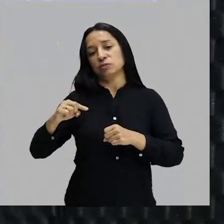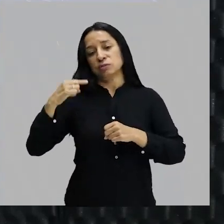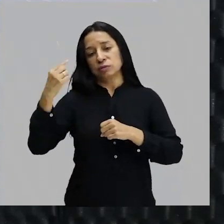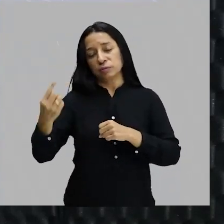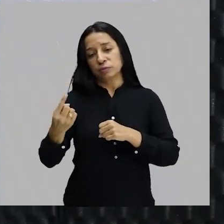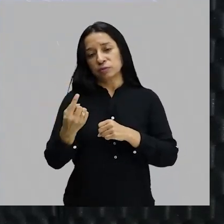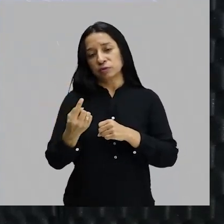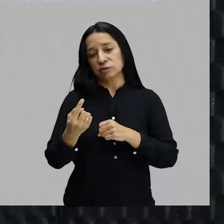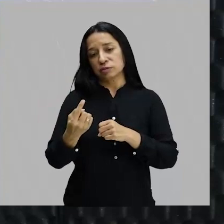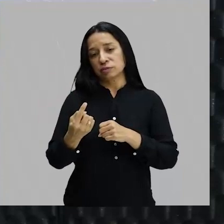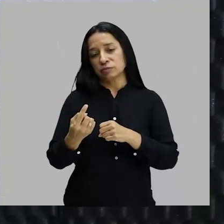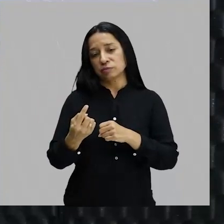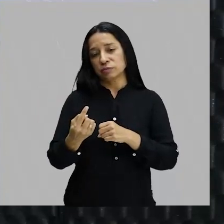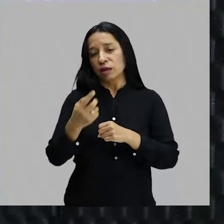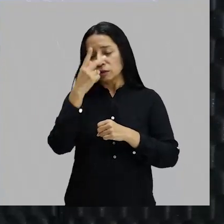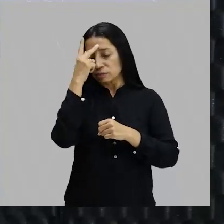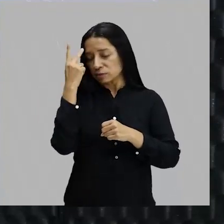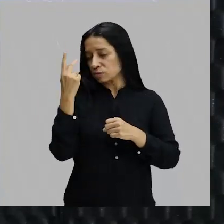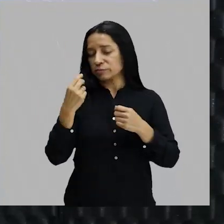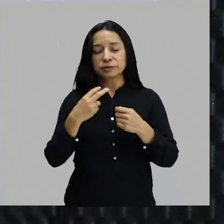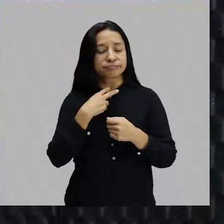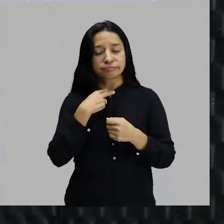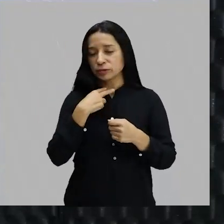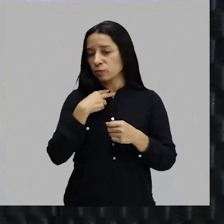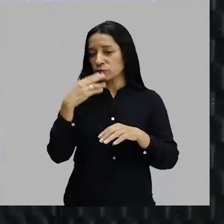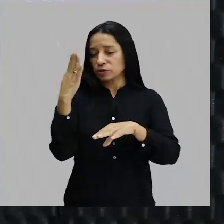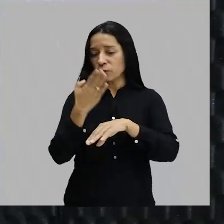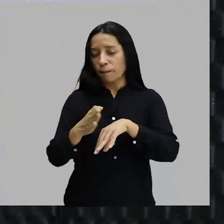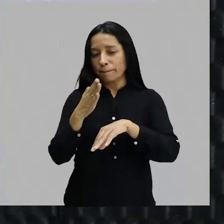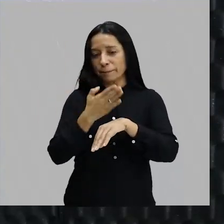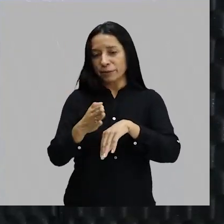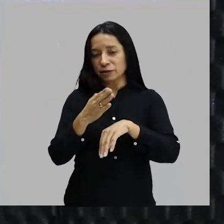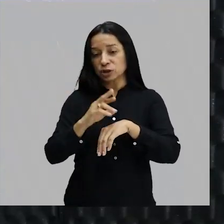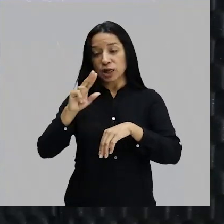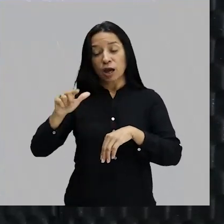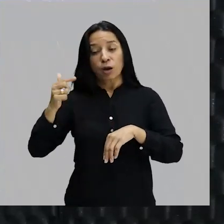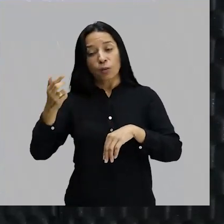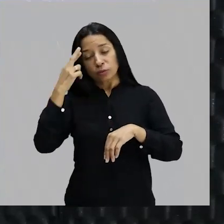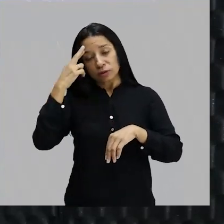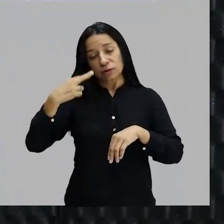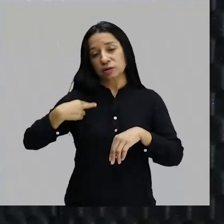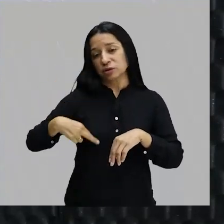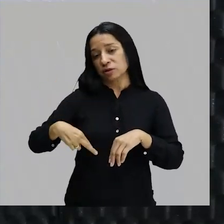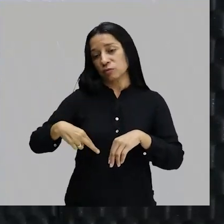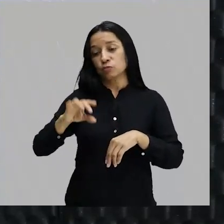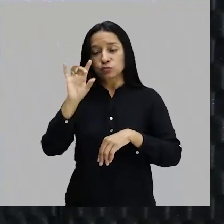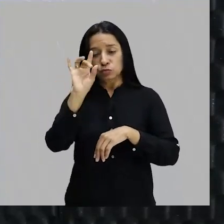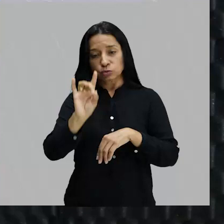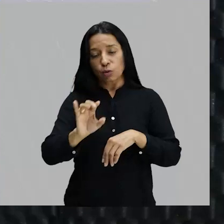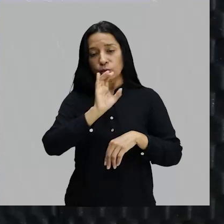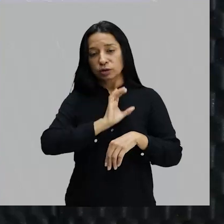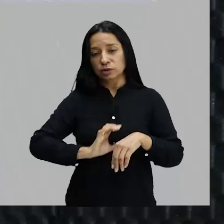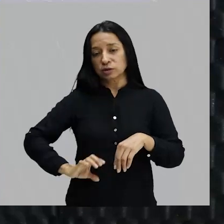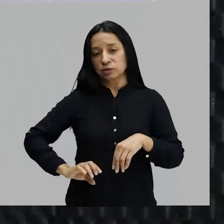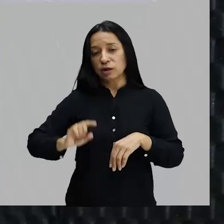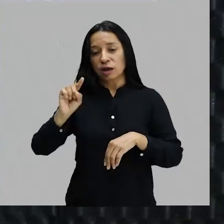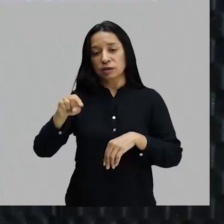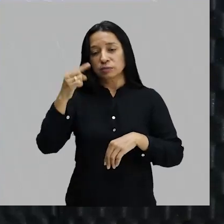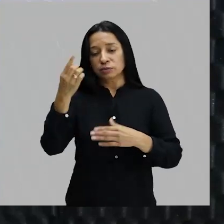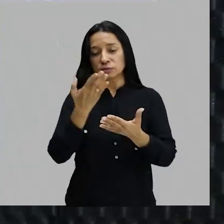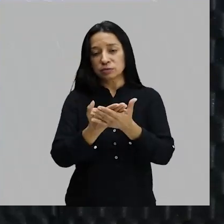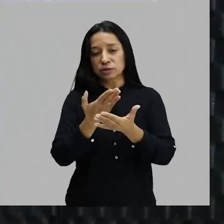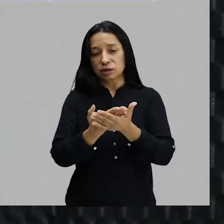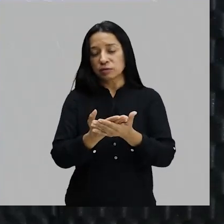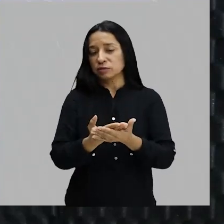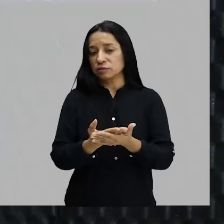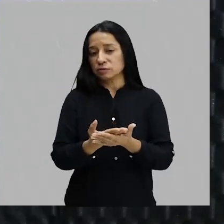podia praticar outra religião a não ser o cristianismo. Bom, aí você já sabe o resto da história toda. As próximas aulas que a gente vai